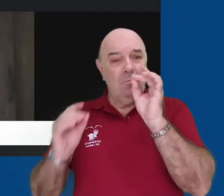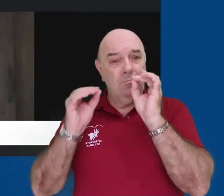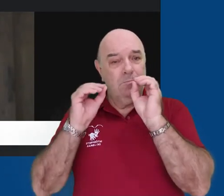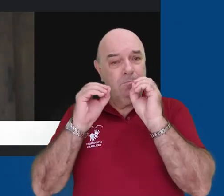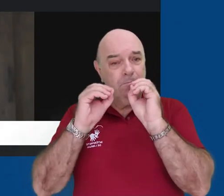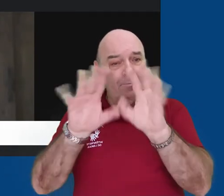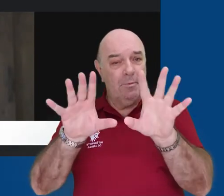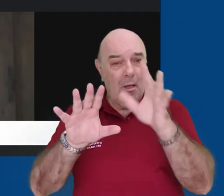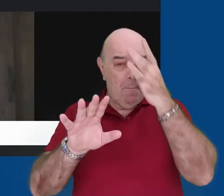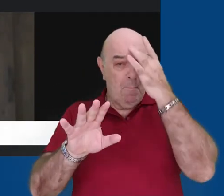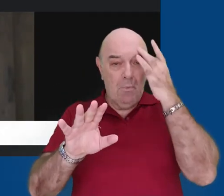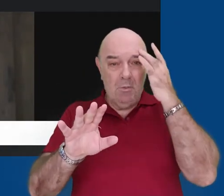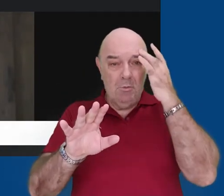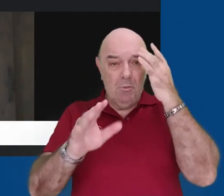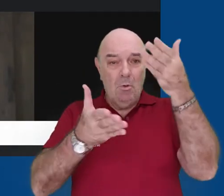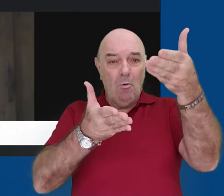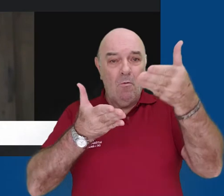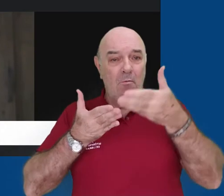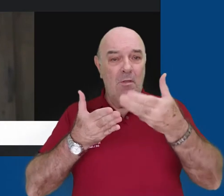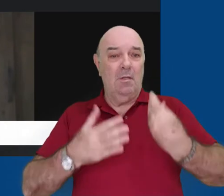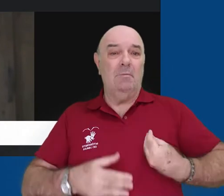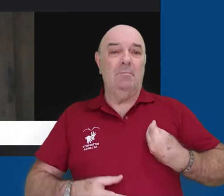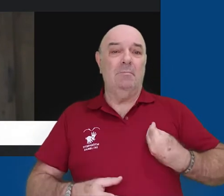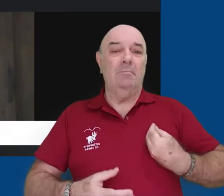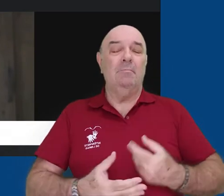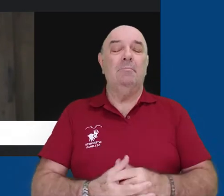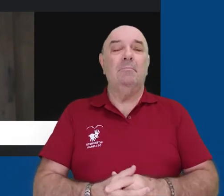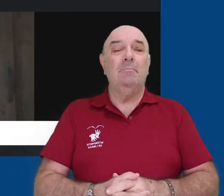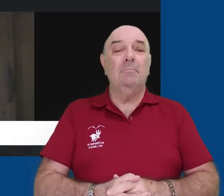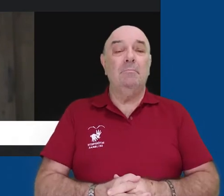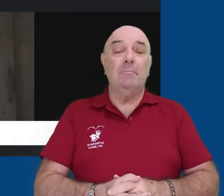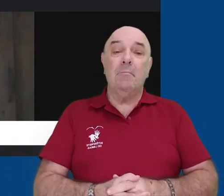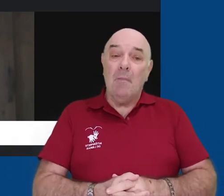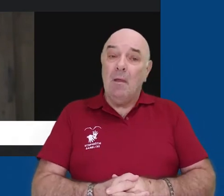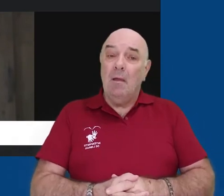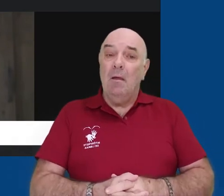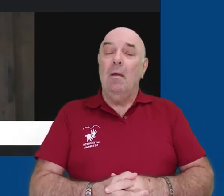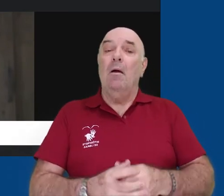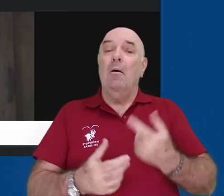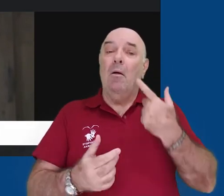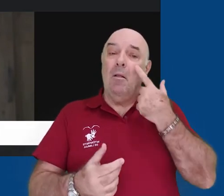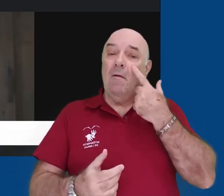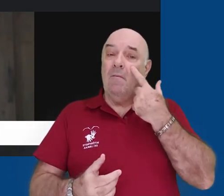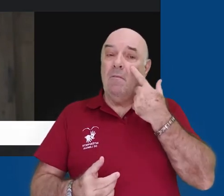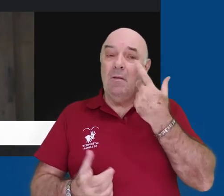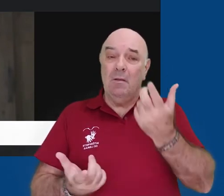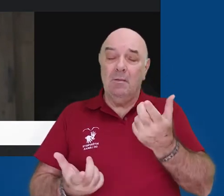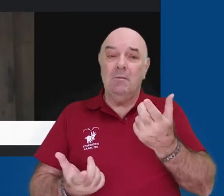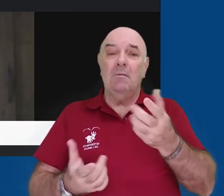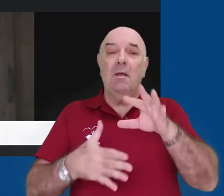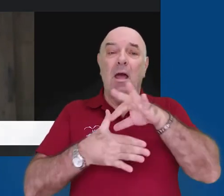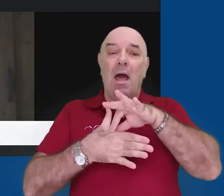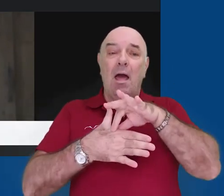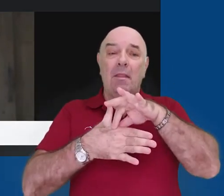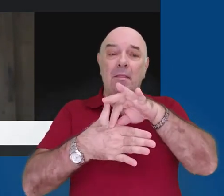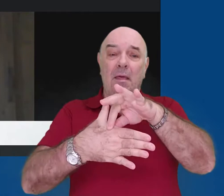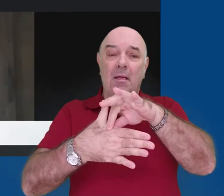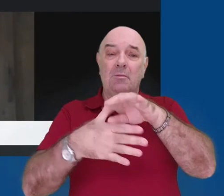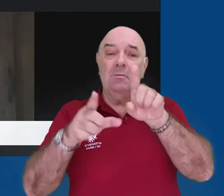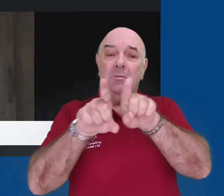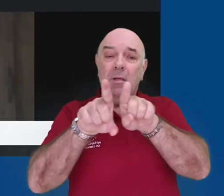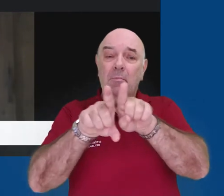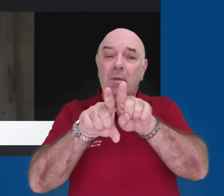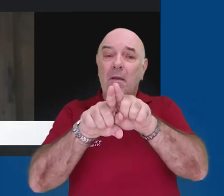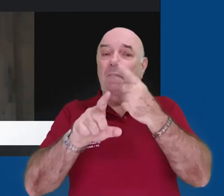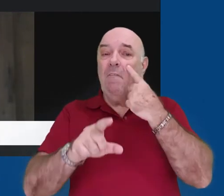participante que ainda não esteja na videoconferência. Ao lado da aba de detalhes da reunião, nós podemos ver os anexos que